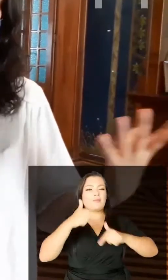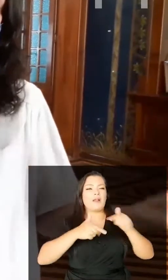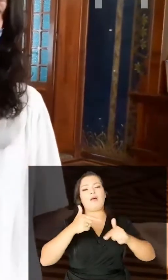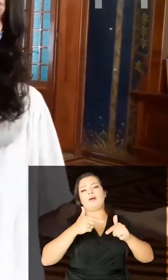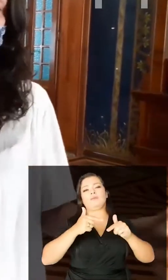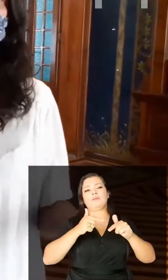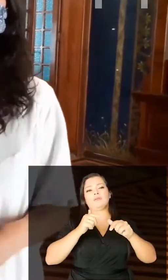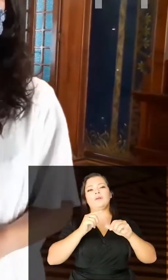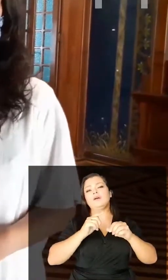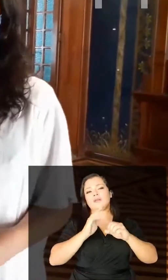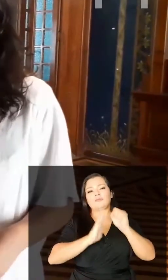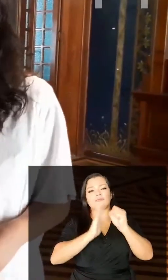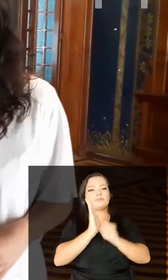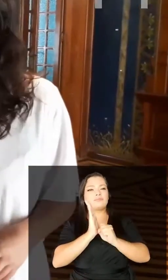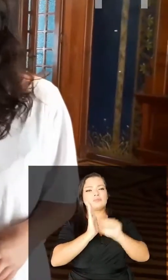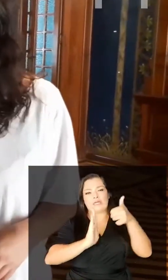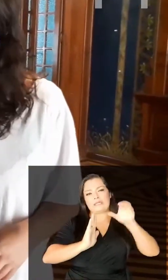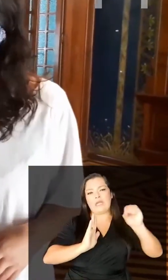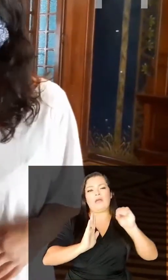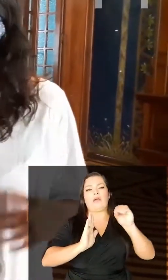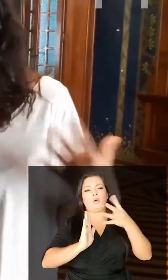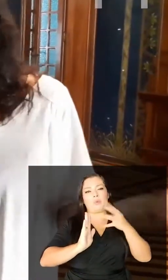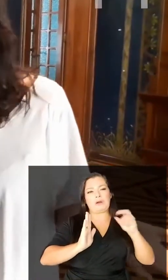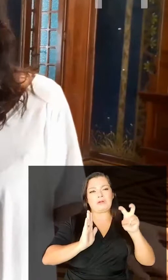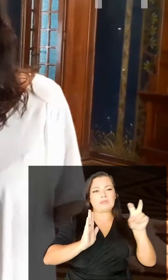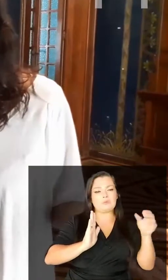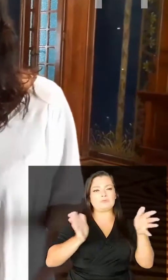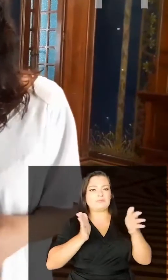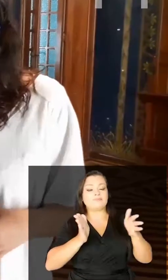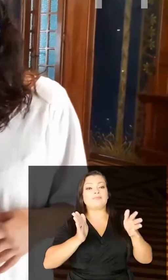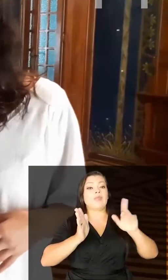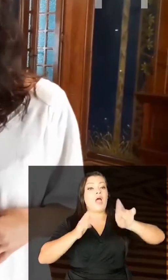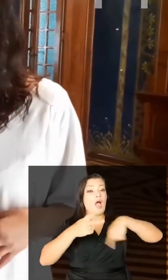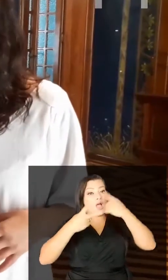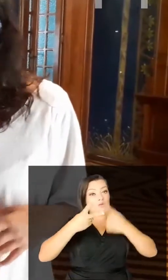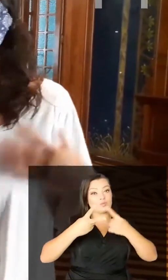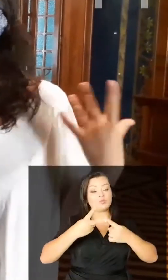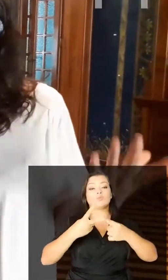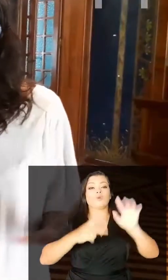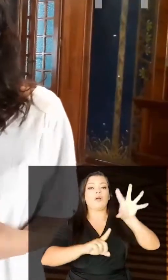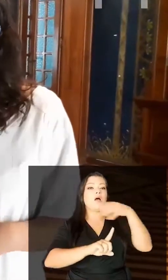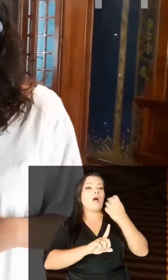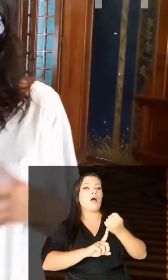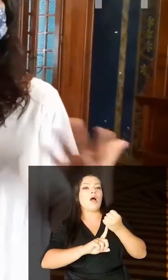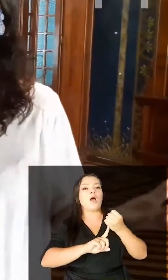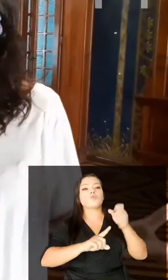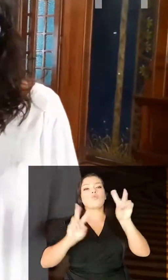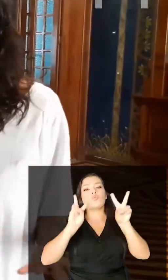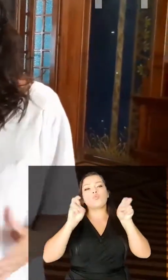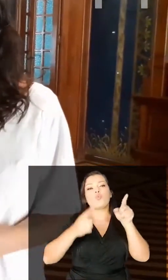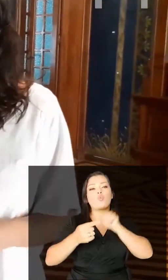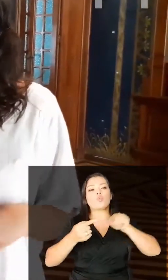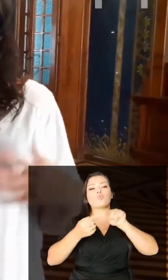tradicional mostra do concurso internacional Arte pela Paz, que vem desenhos de crianças e